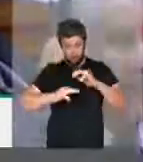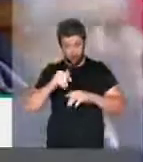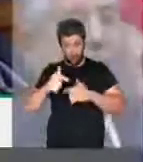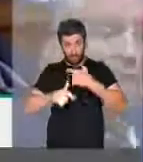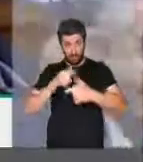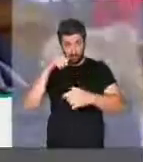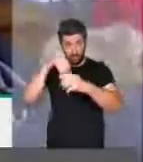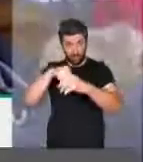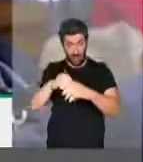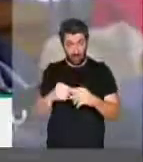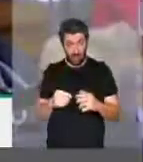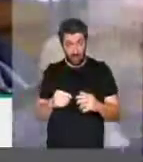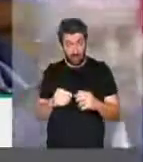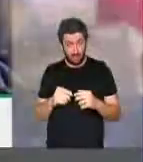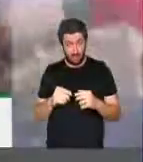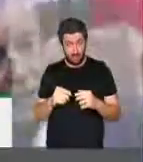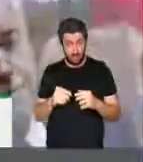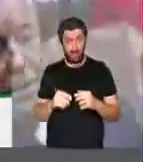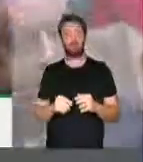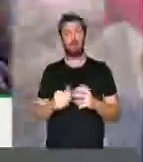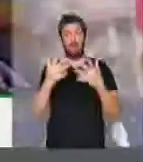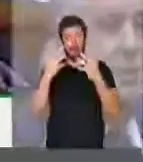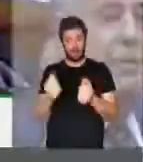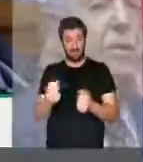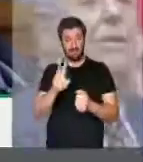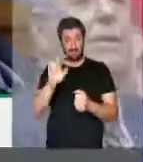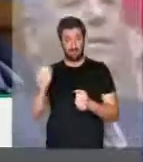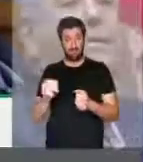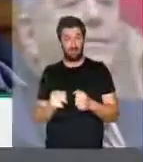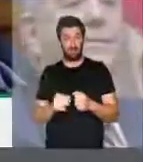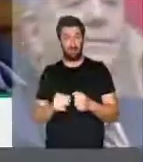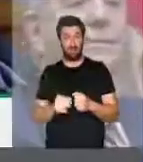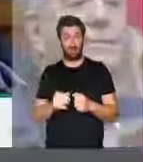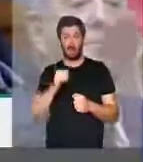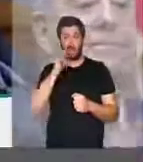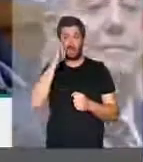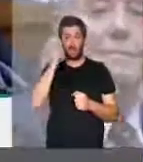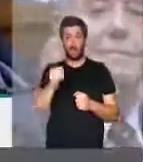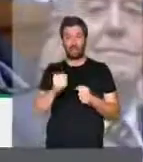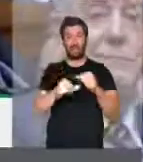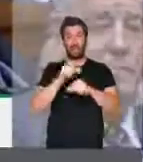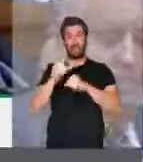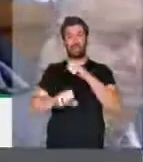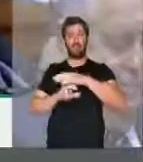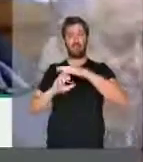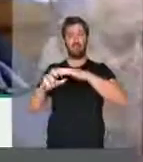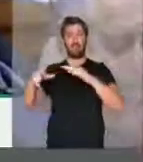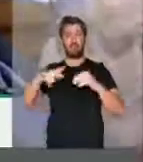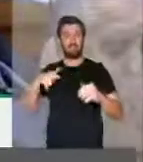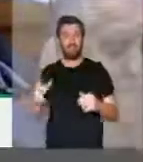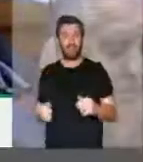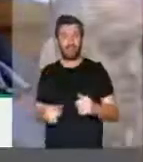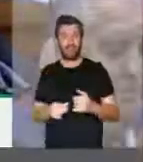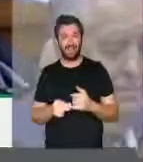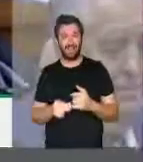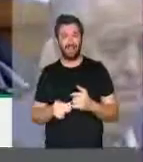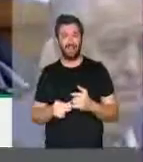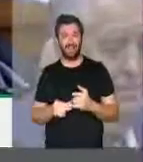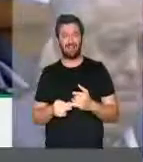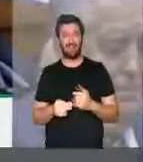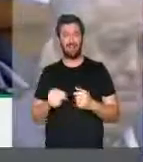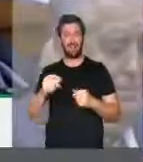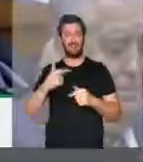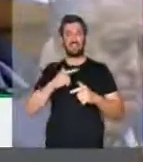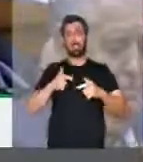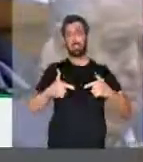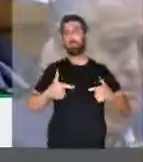trabalhadores da Casa da Moeda vão aceitar essa notícia de privatização sem uma